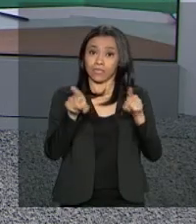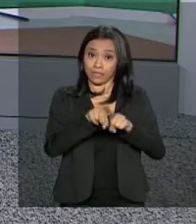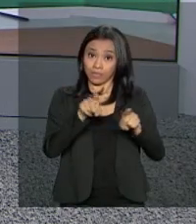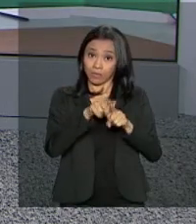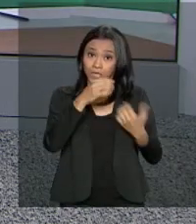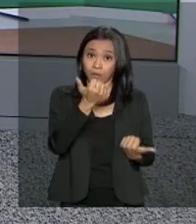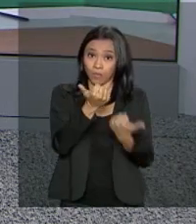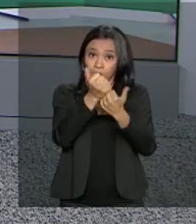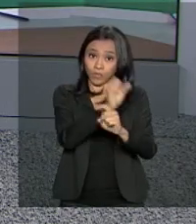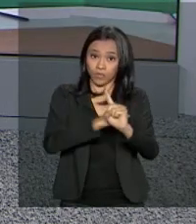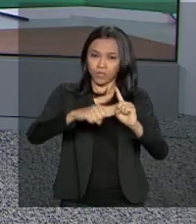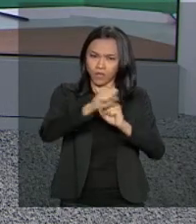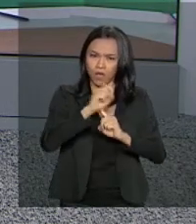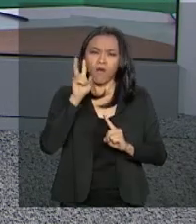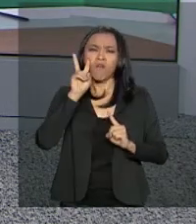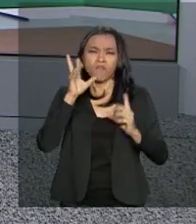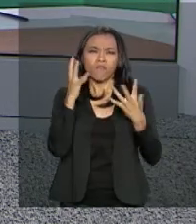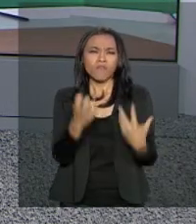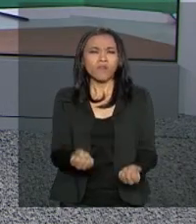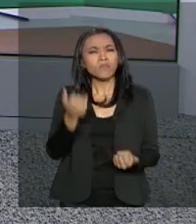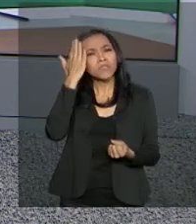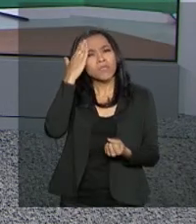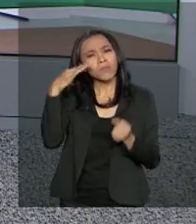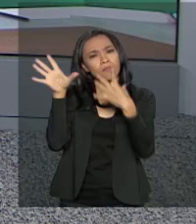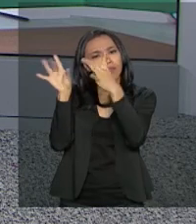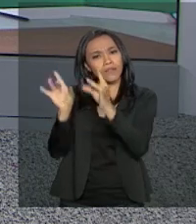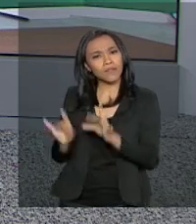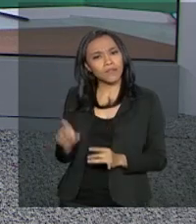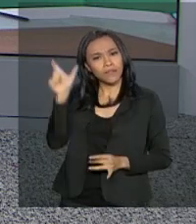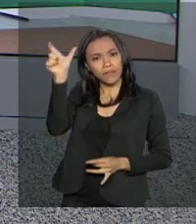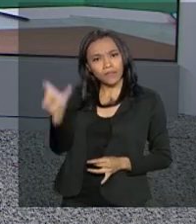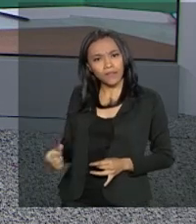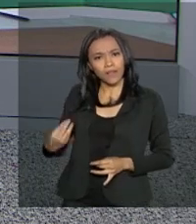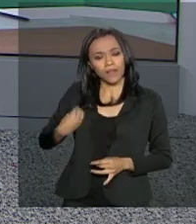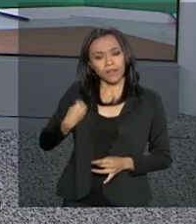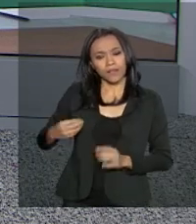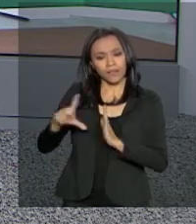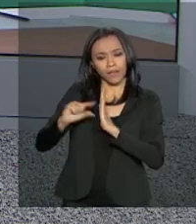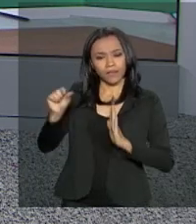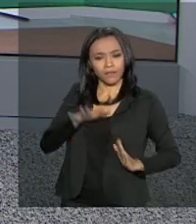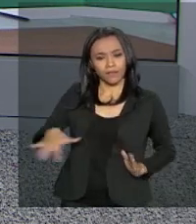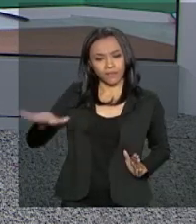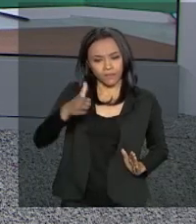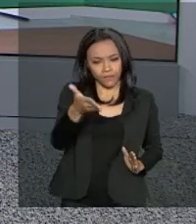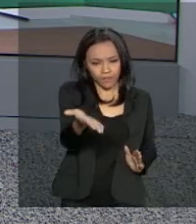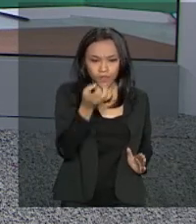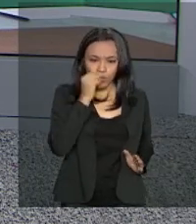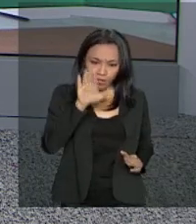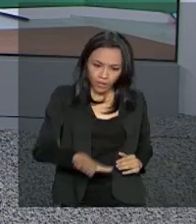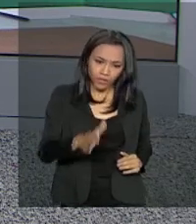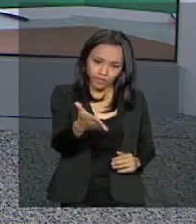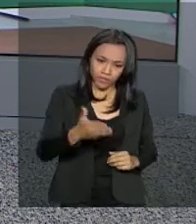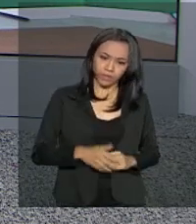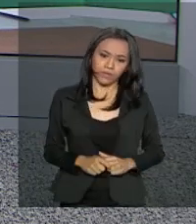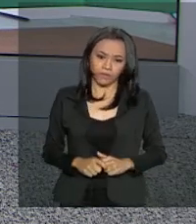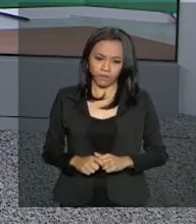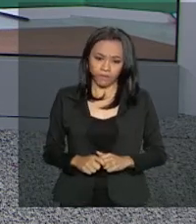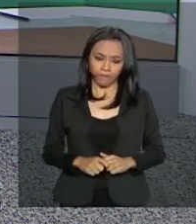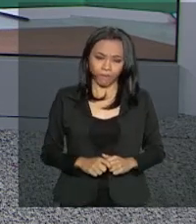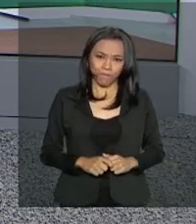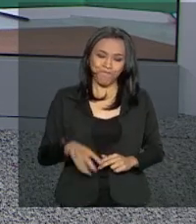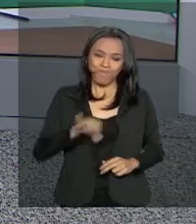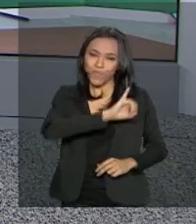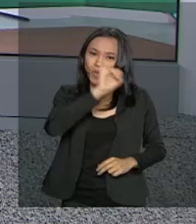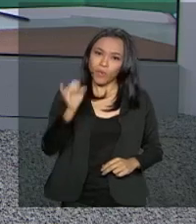saber os detalhes ao vivo com a repórter márcia fernandes ou a márcia boa tarde pra você olá